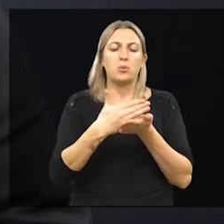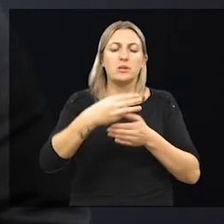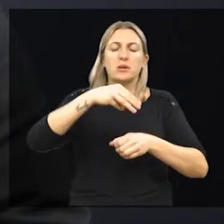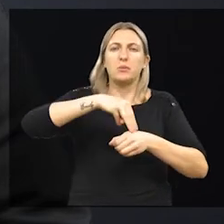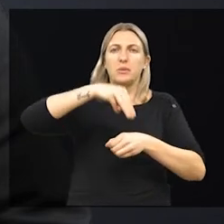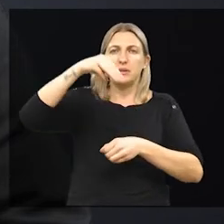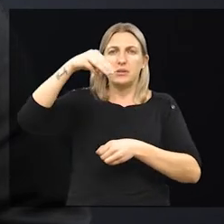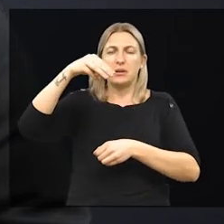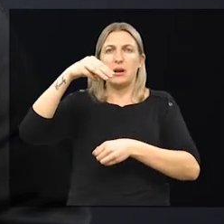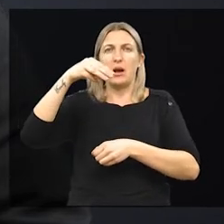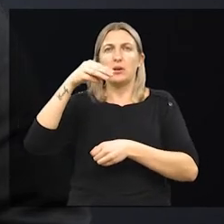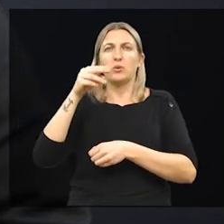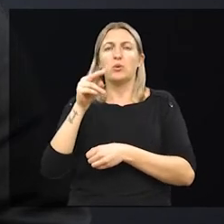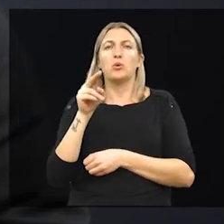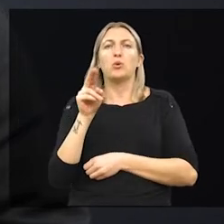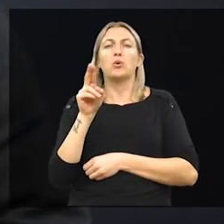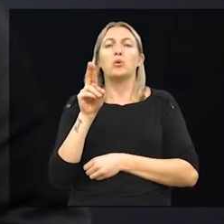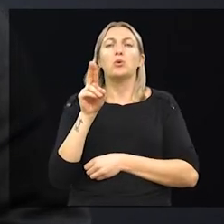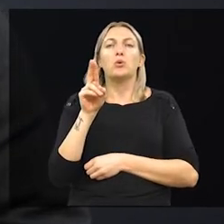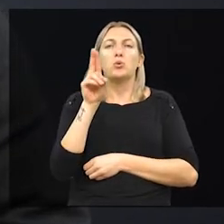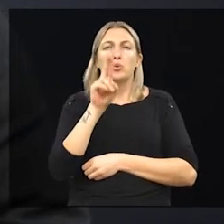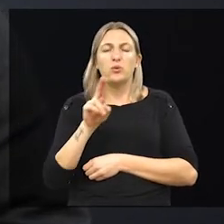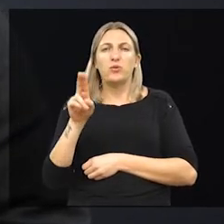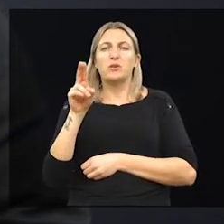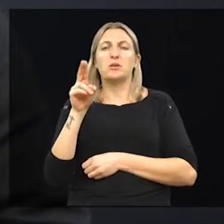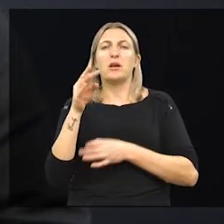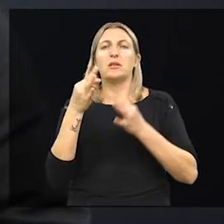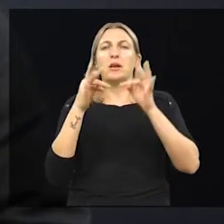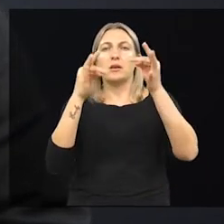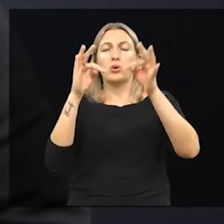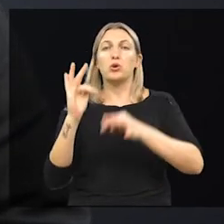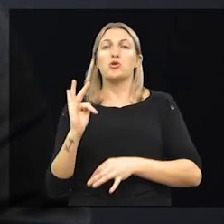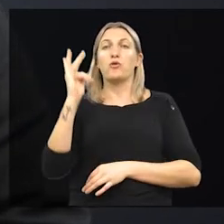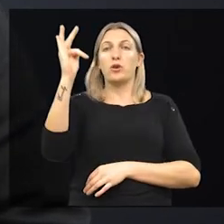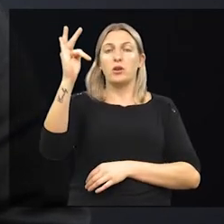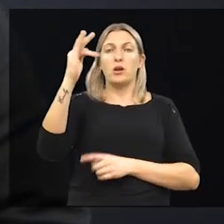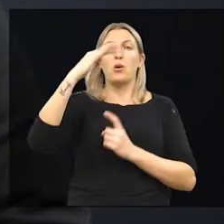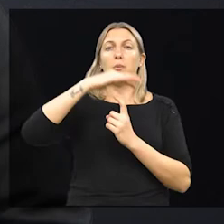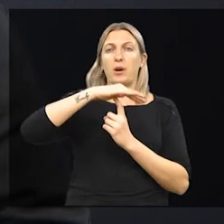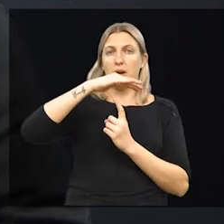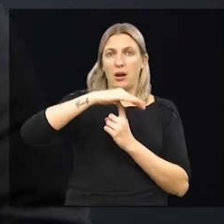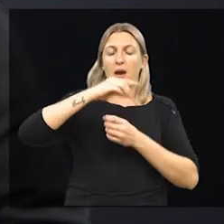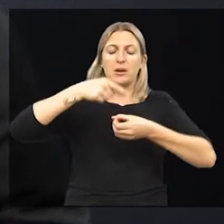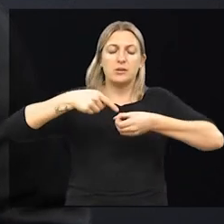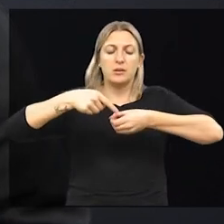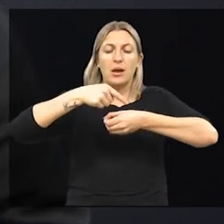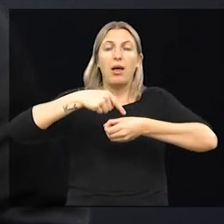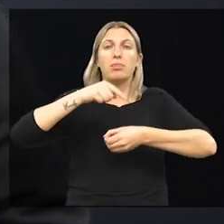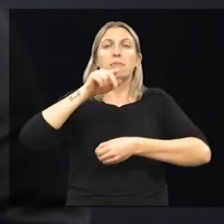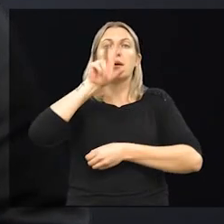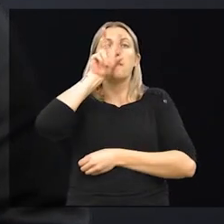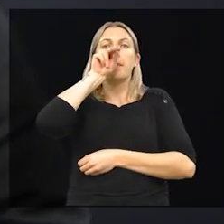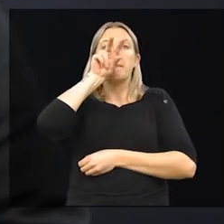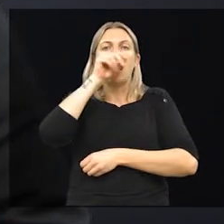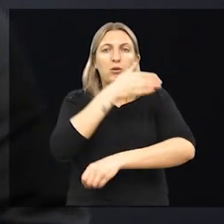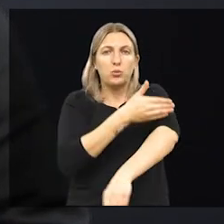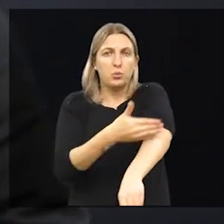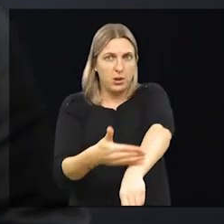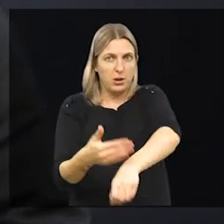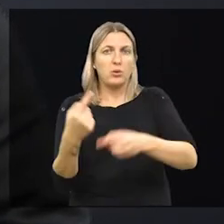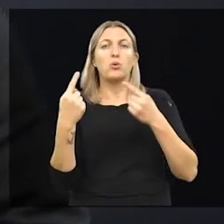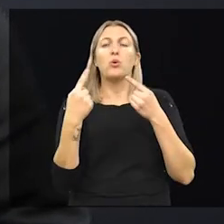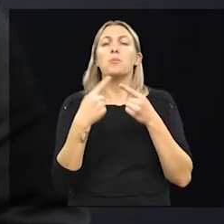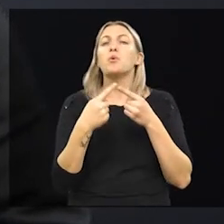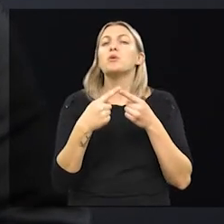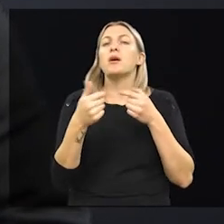ter mais experiência é adquirir mais experiência é na docência em no ano de 2010 eu comecei